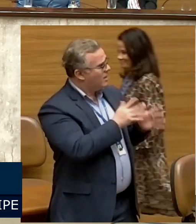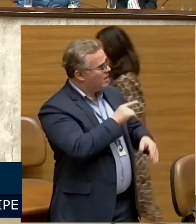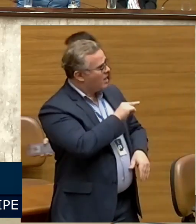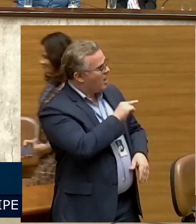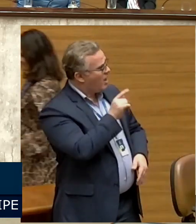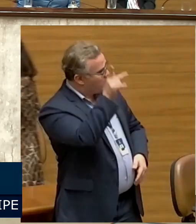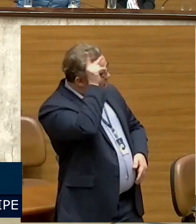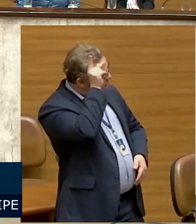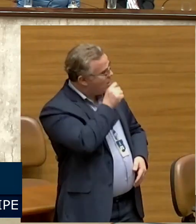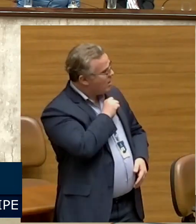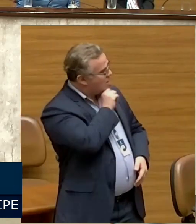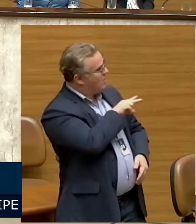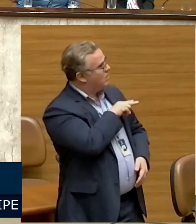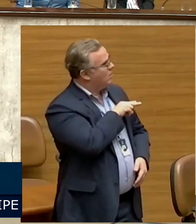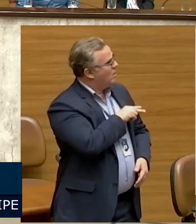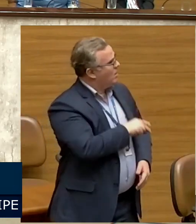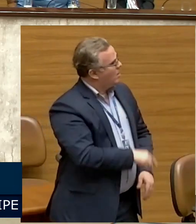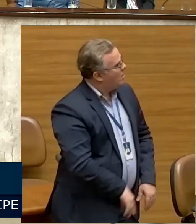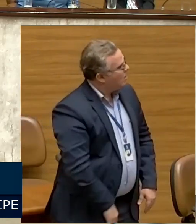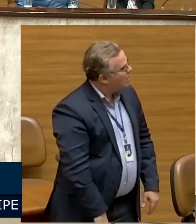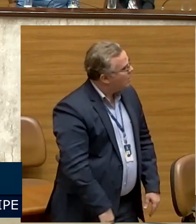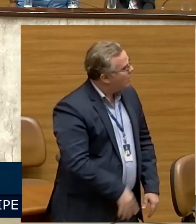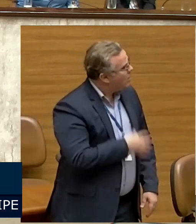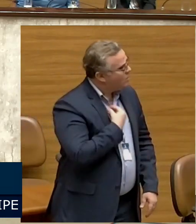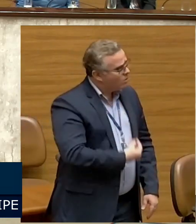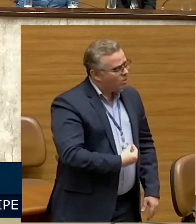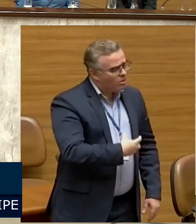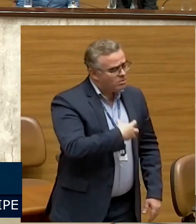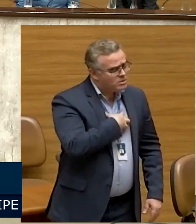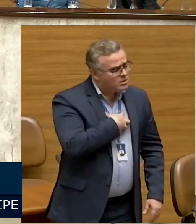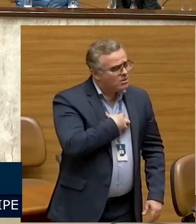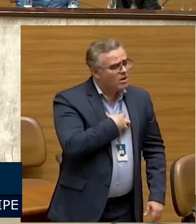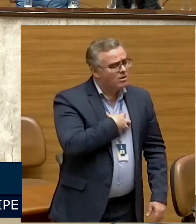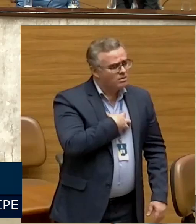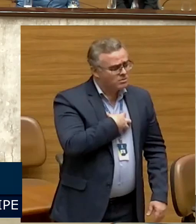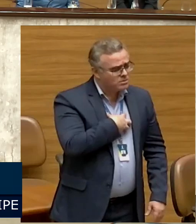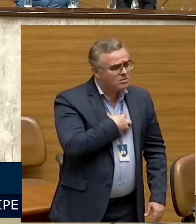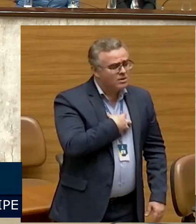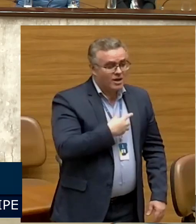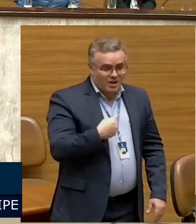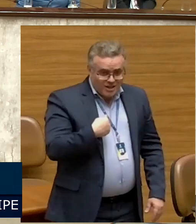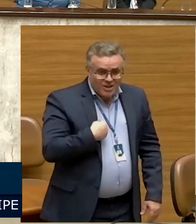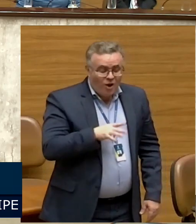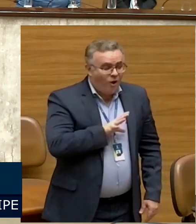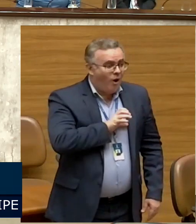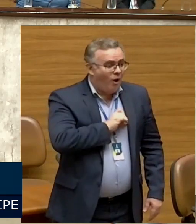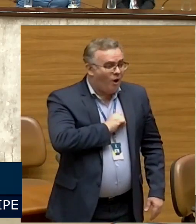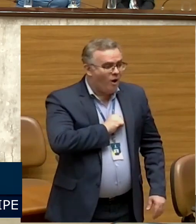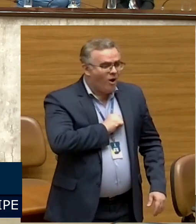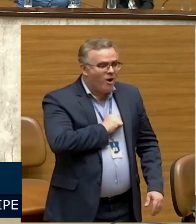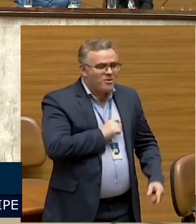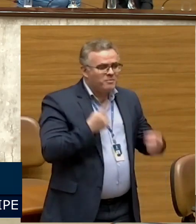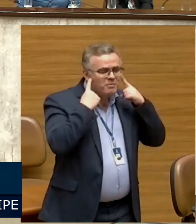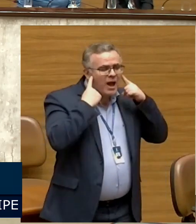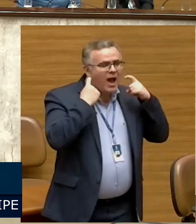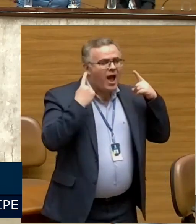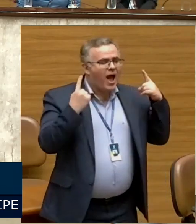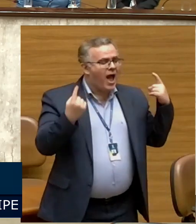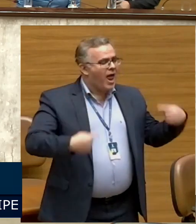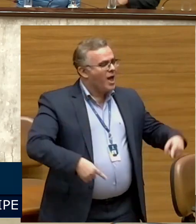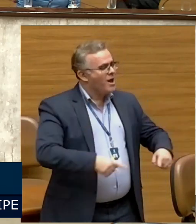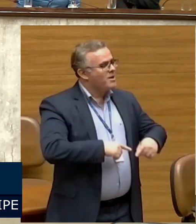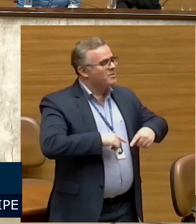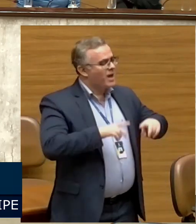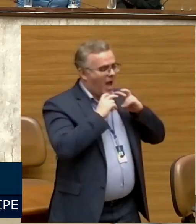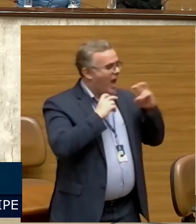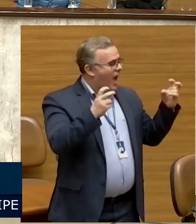comecei a ver a reação de vocês, o quanto é tocante, muitas, e eu que sou barulhenta, né, gosto de comer o